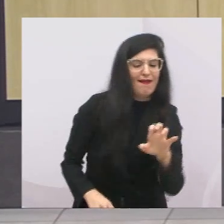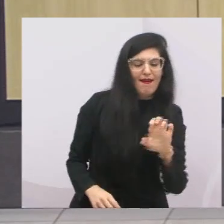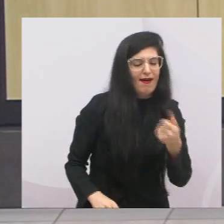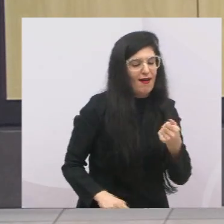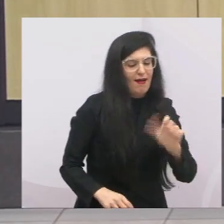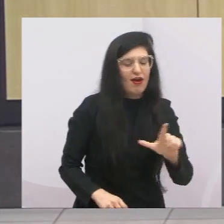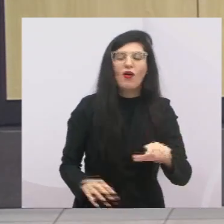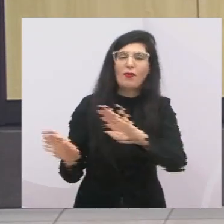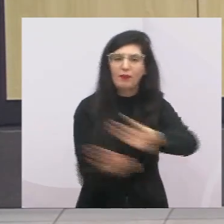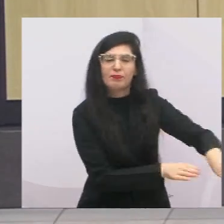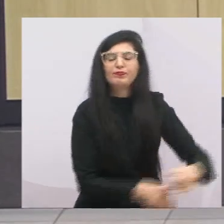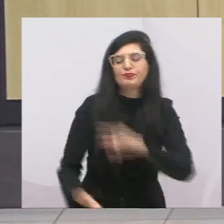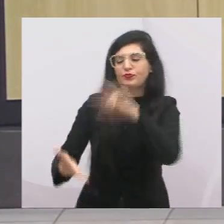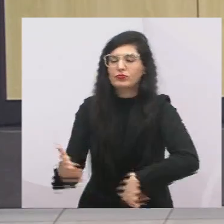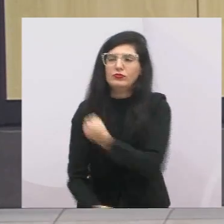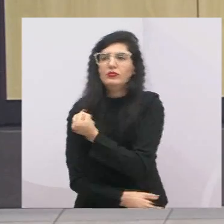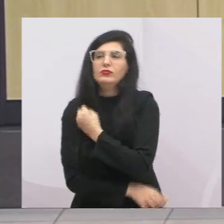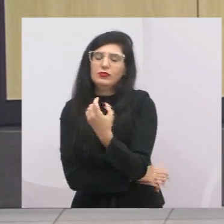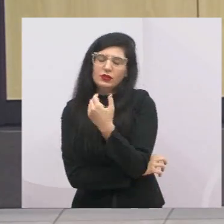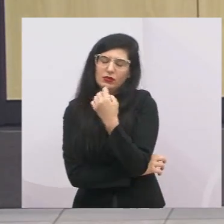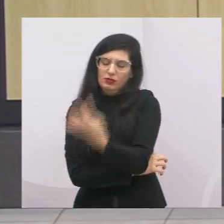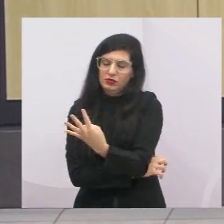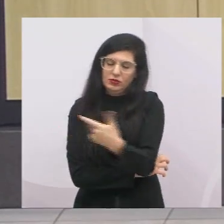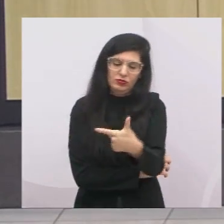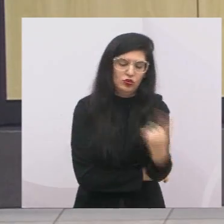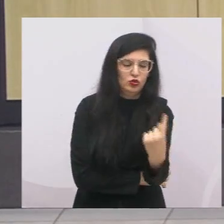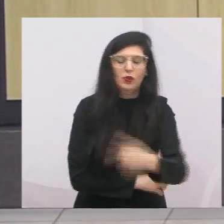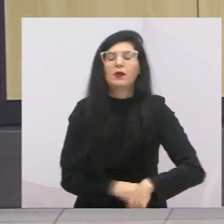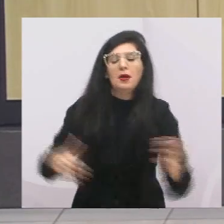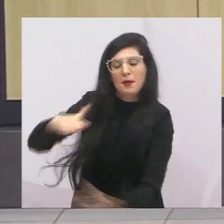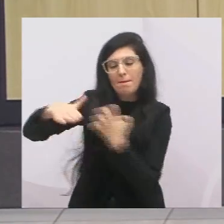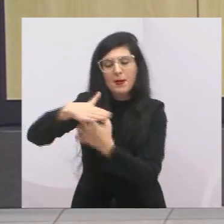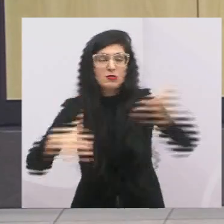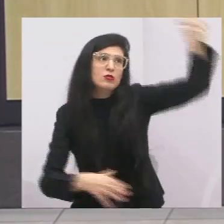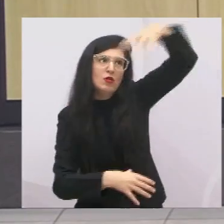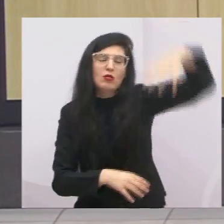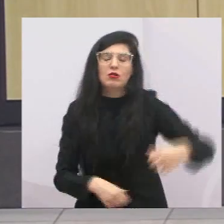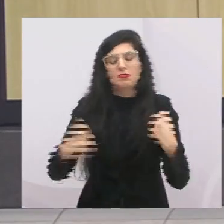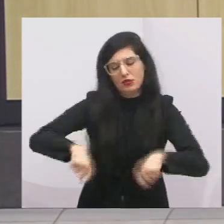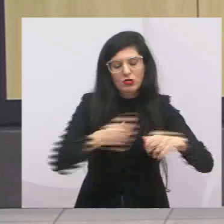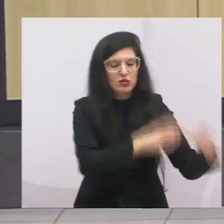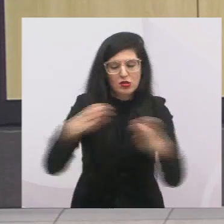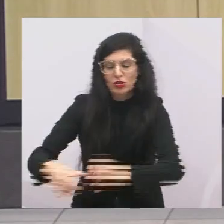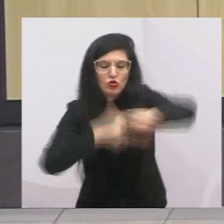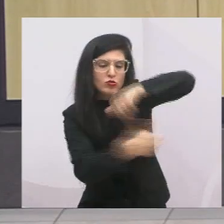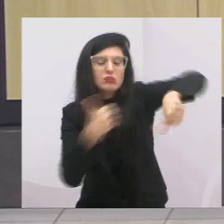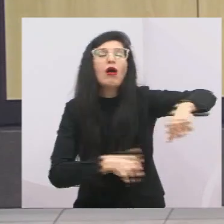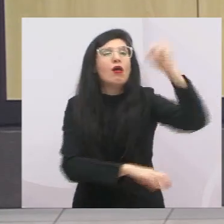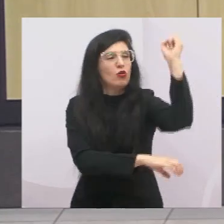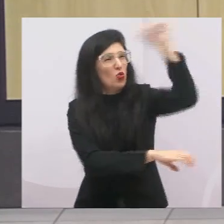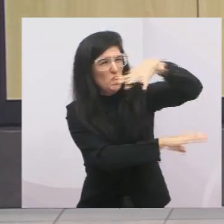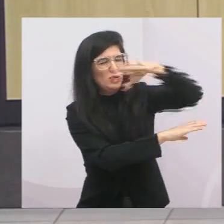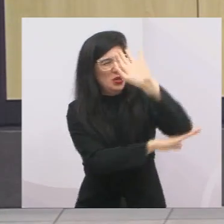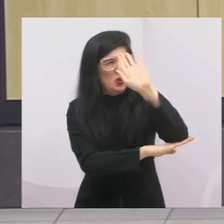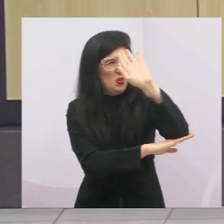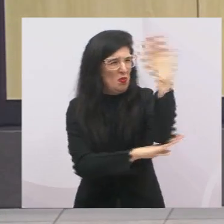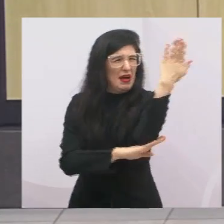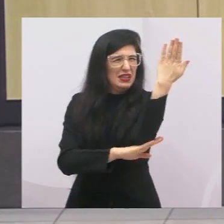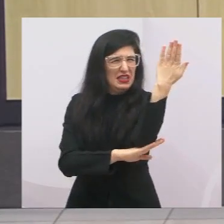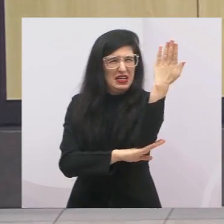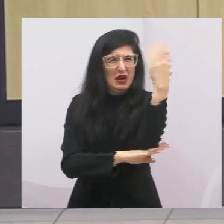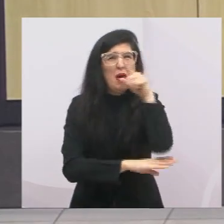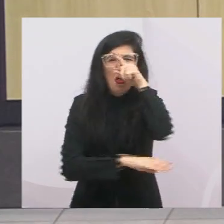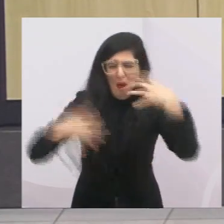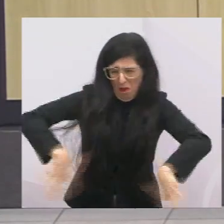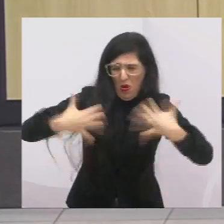do Meia Lua. Requerimento 421. A EDP solicitando a substituição de postes de madeira que apresenta risco de queda na